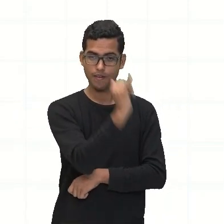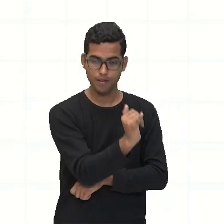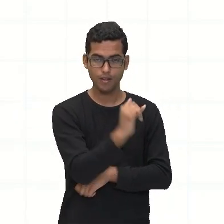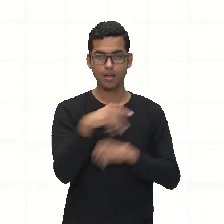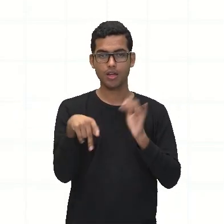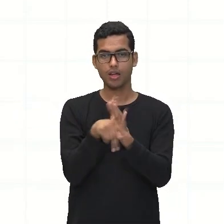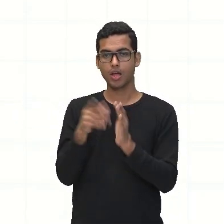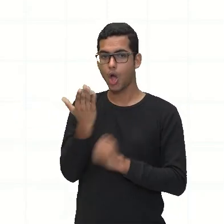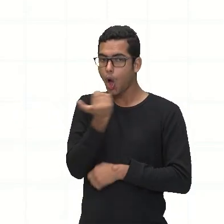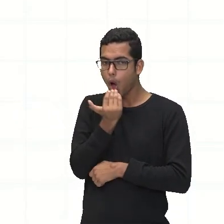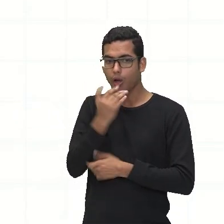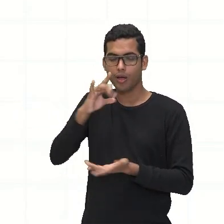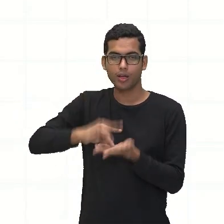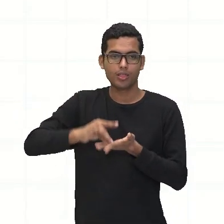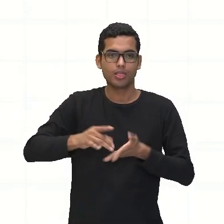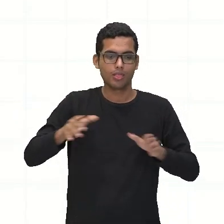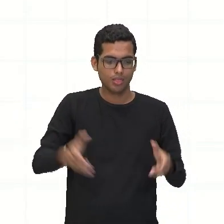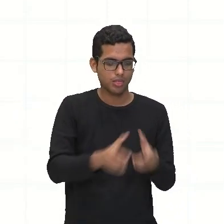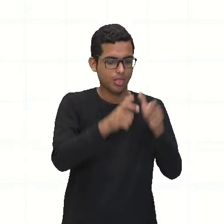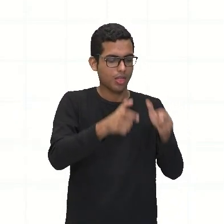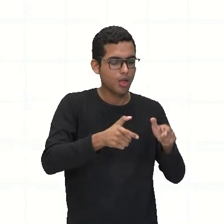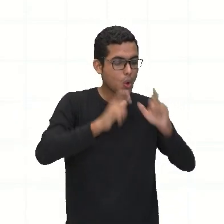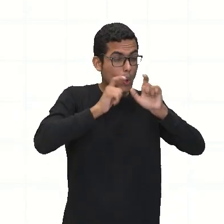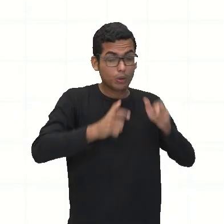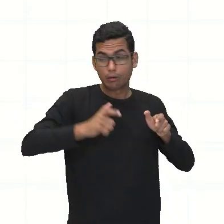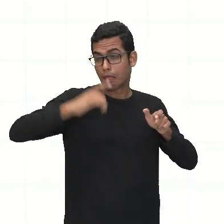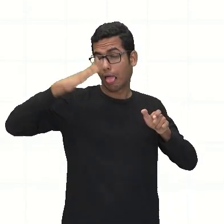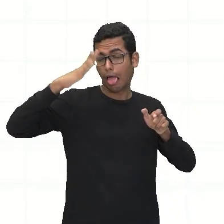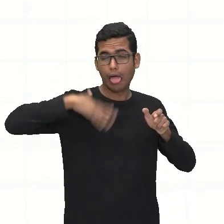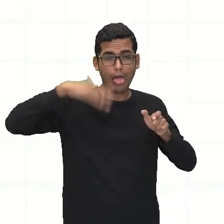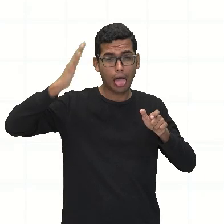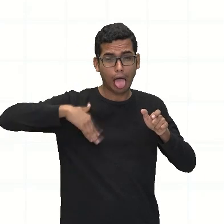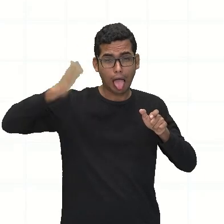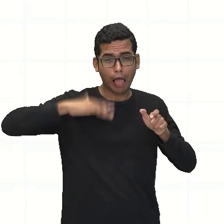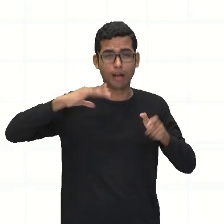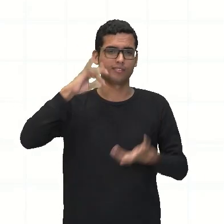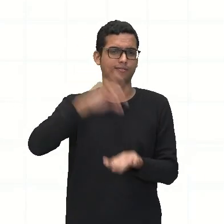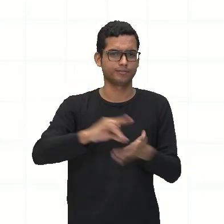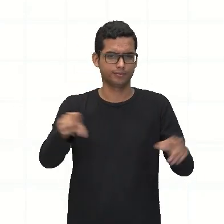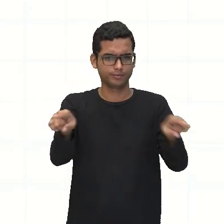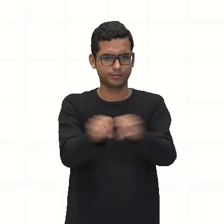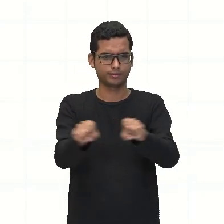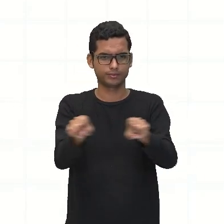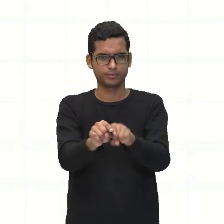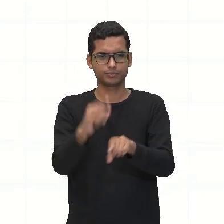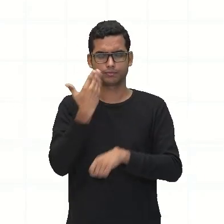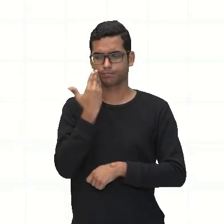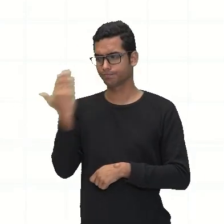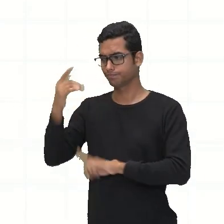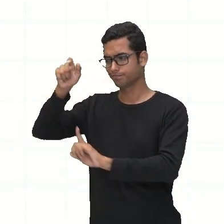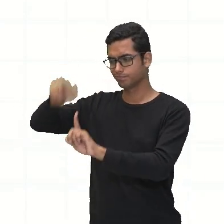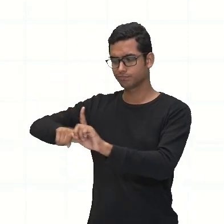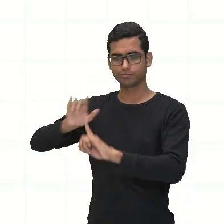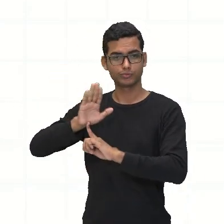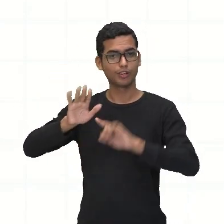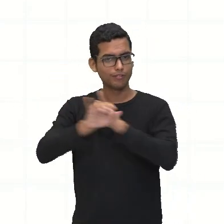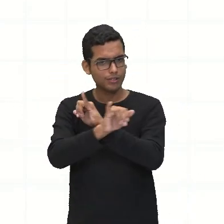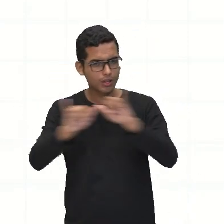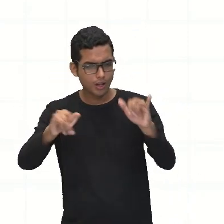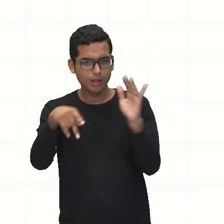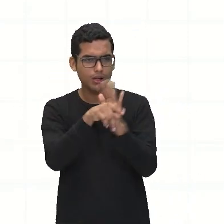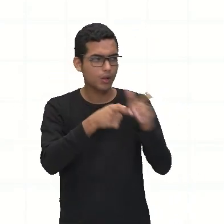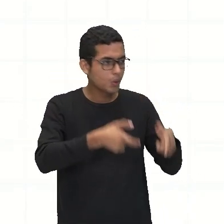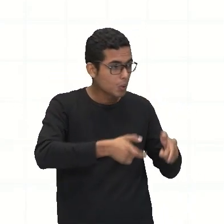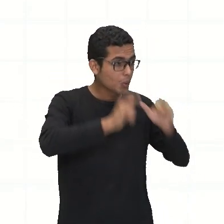é muito picante. Então, o eu poético aqui, que é um sujeito poético, ele está dizendo aí que a iguaria